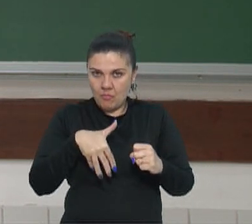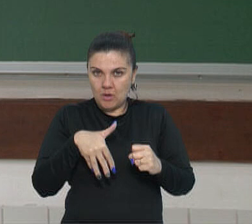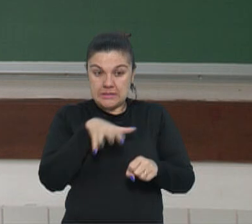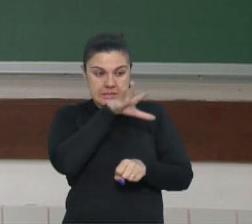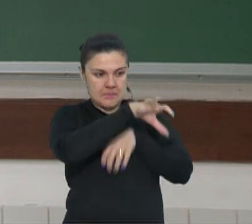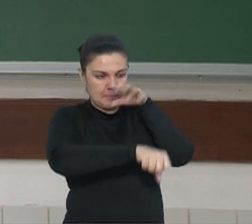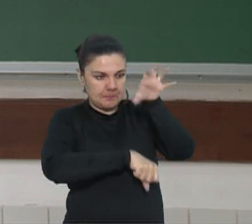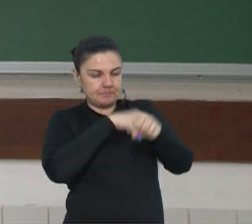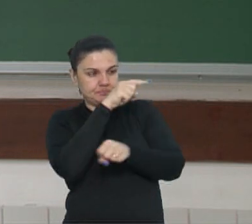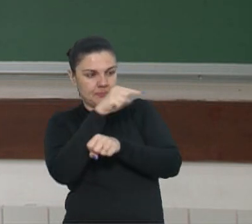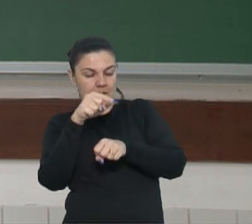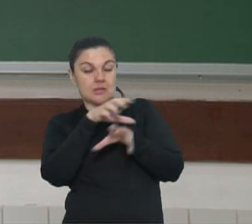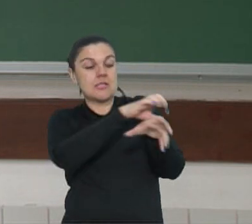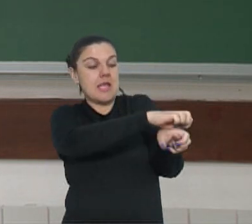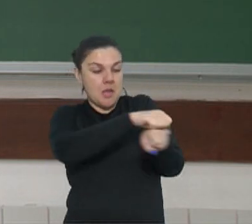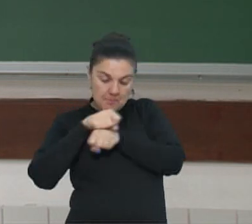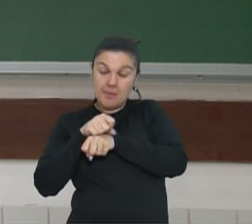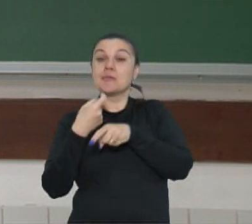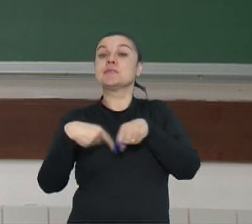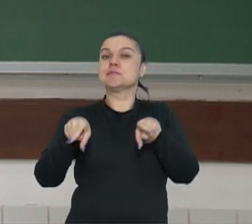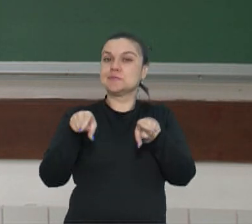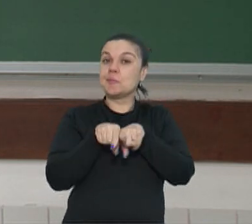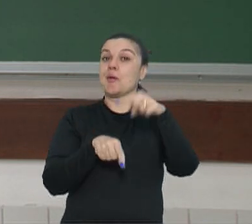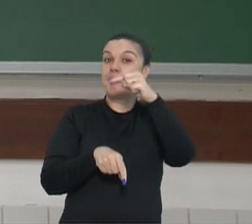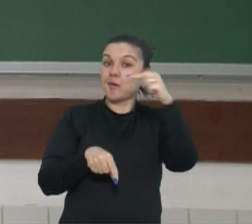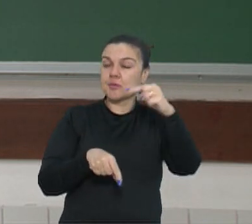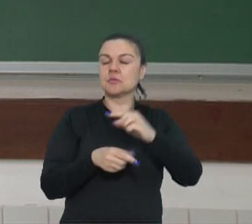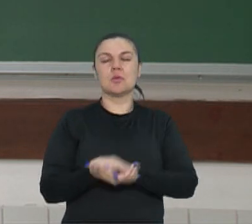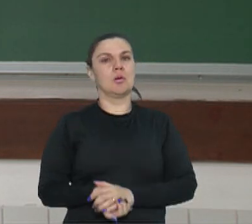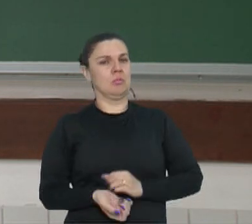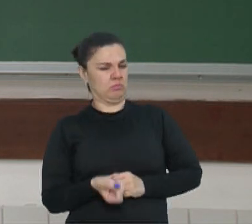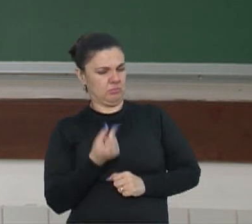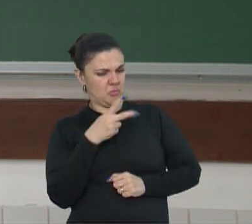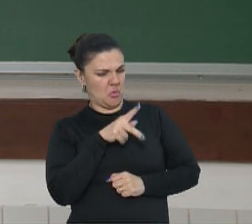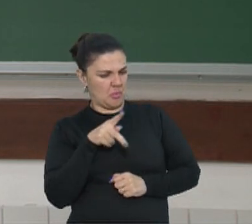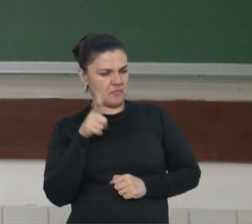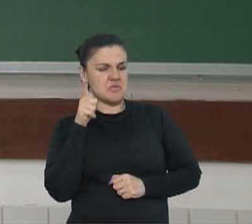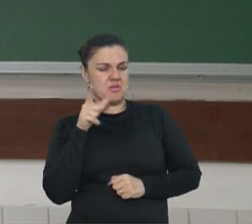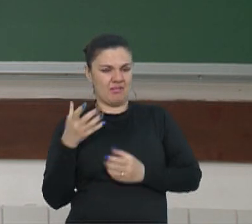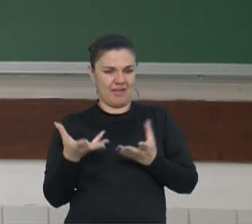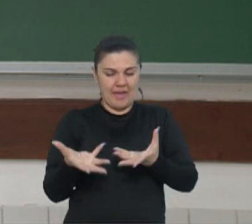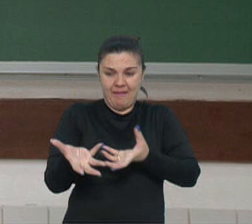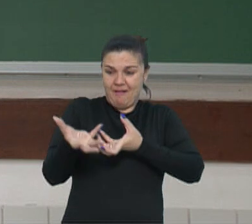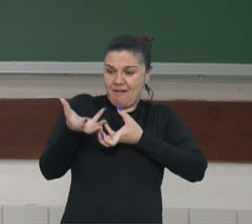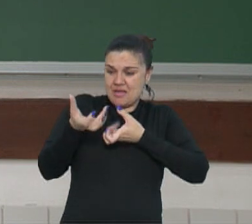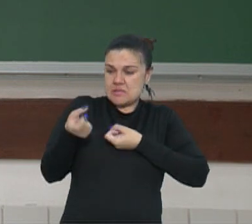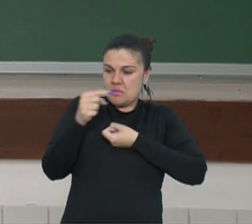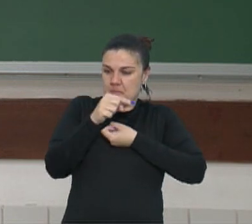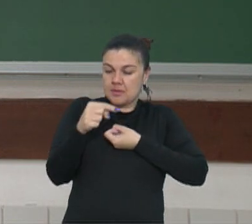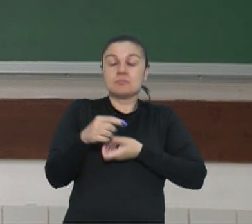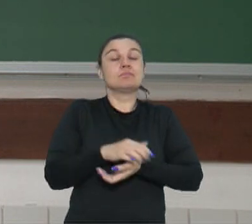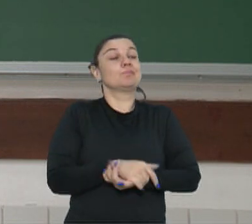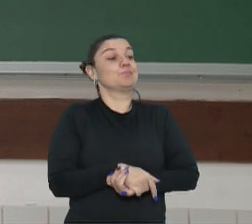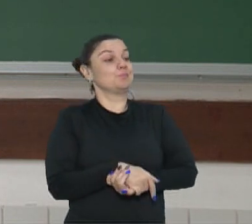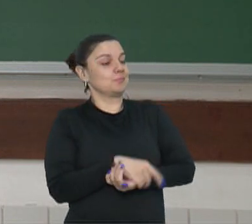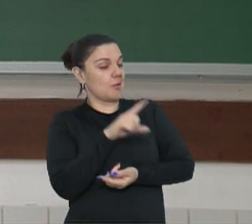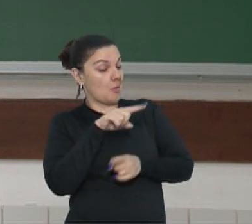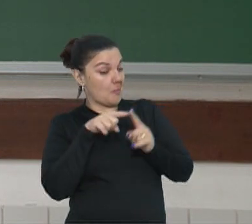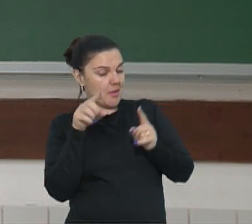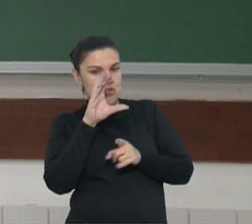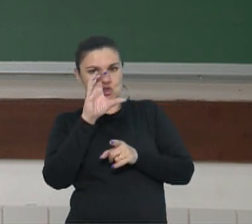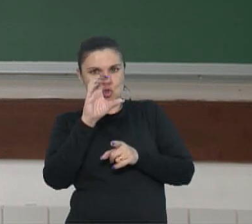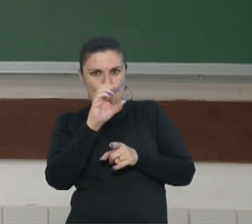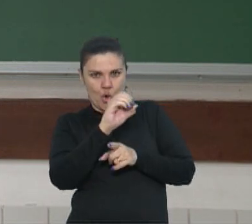ganhar elétrons, que ele arranca elétrons de um ânion. Nossa, professor, mas ânions gostam de receber elétrons. Pois é, mas o oxigênio ele é